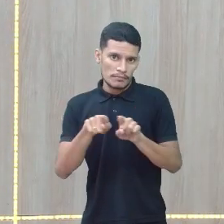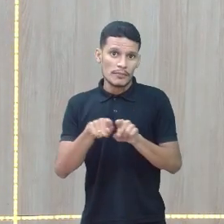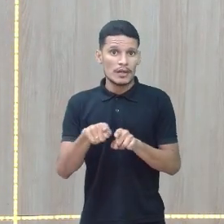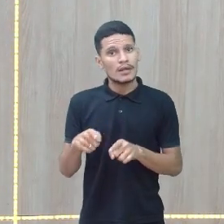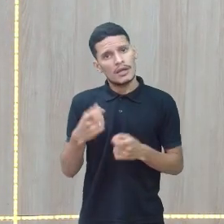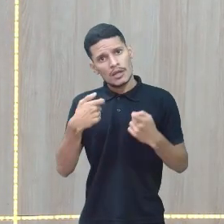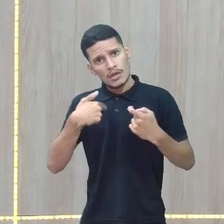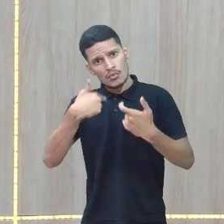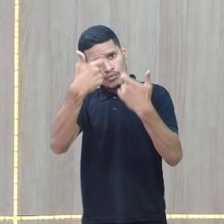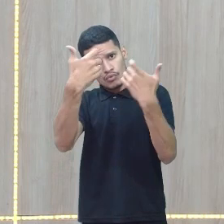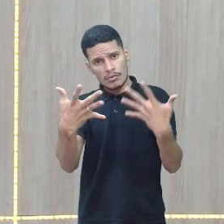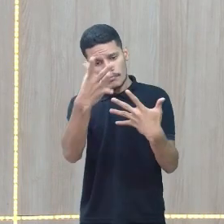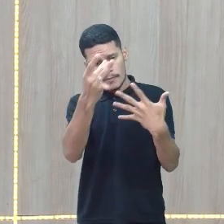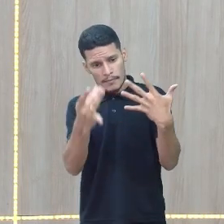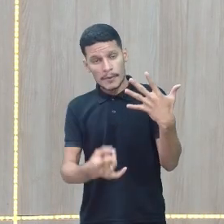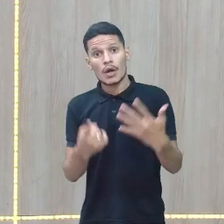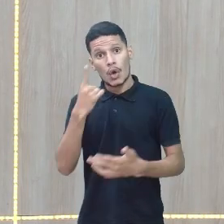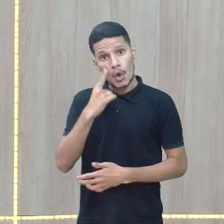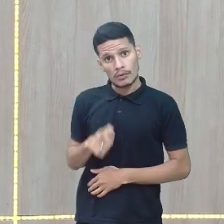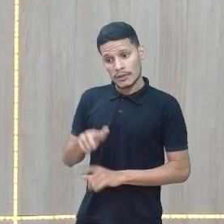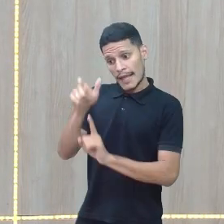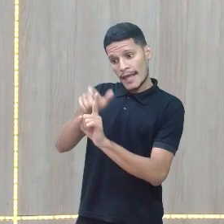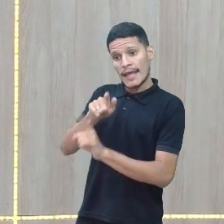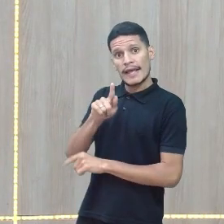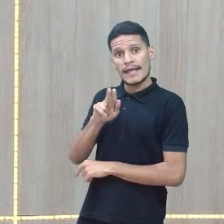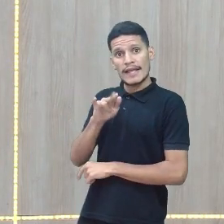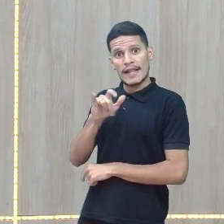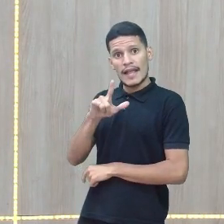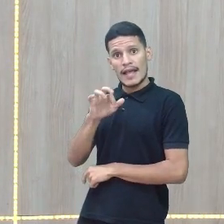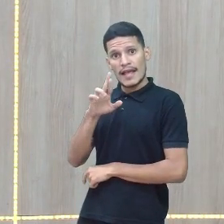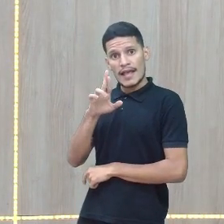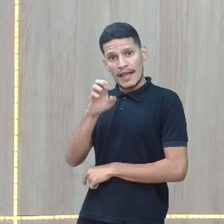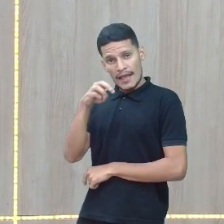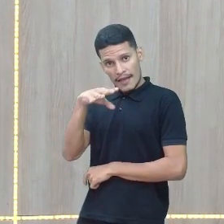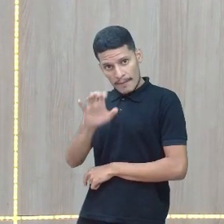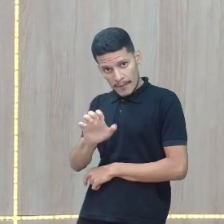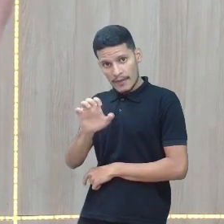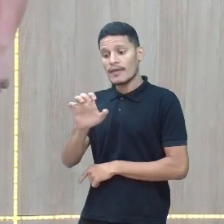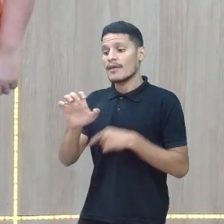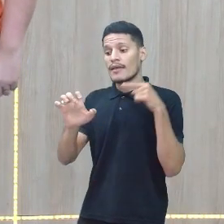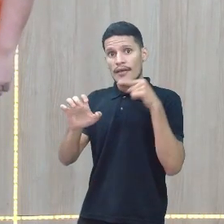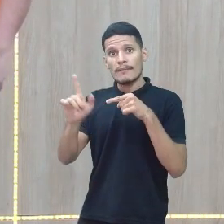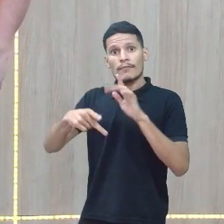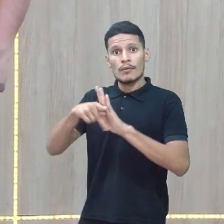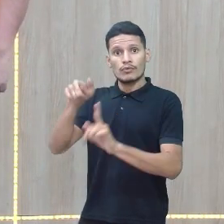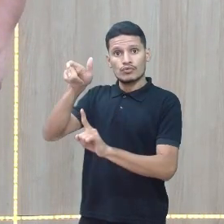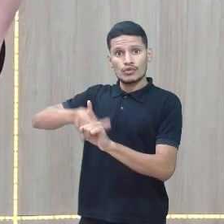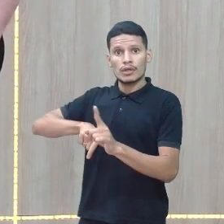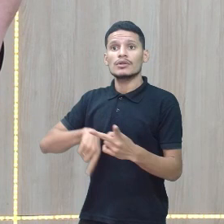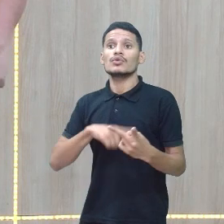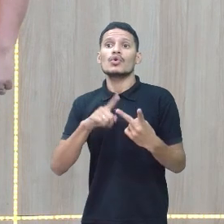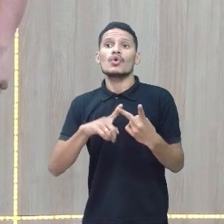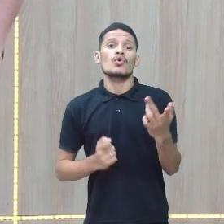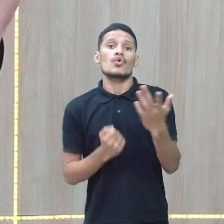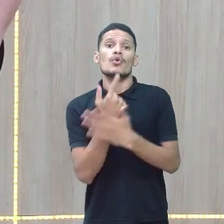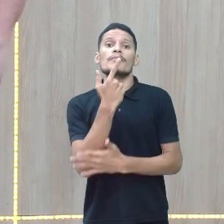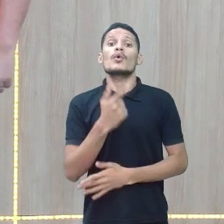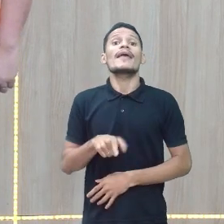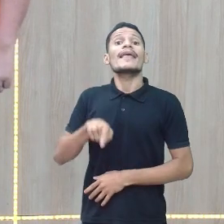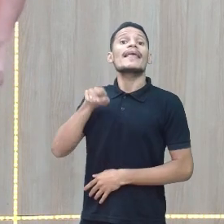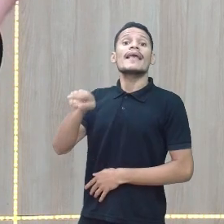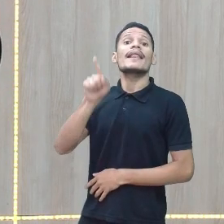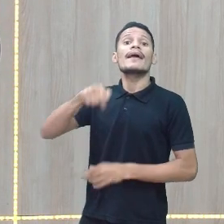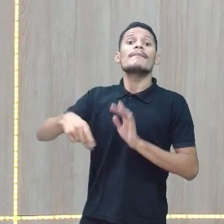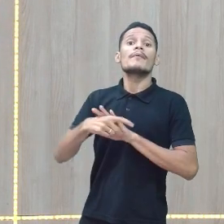que é o sujeito da oração, comprou, não é? Ele, terceira pessoa do singular. Lembram